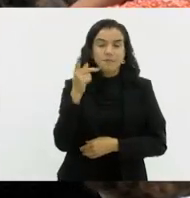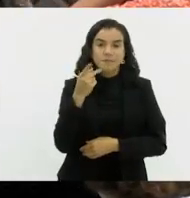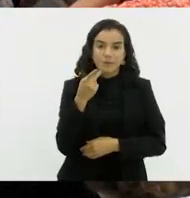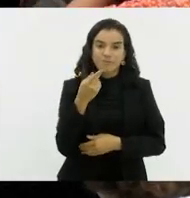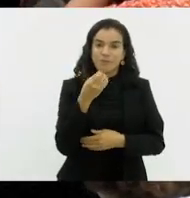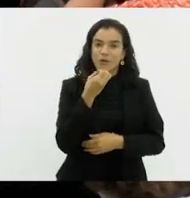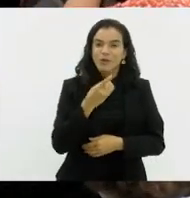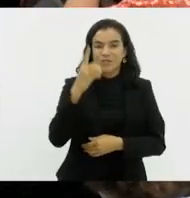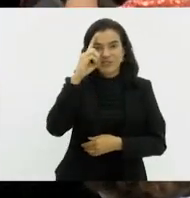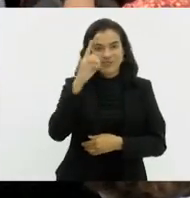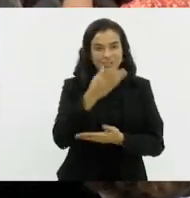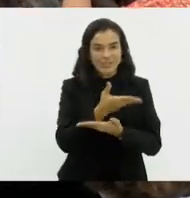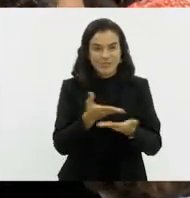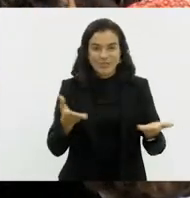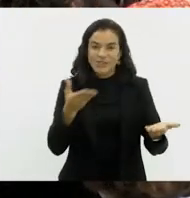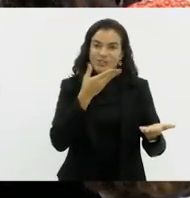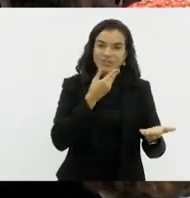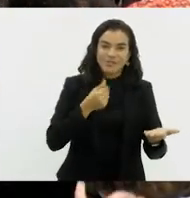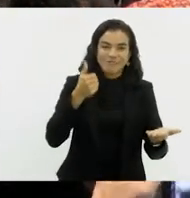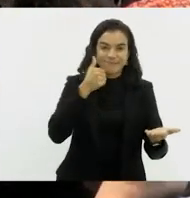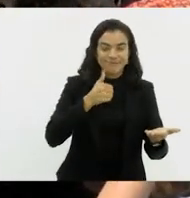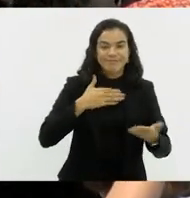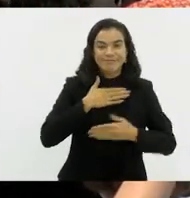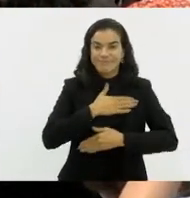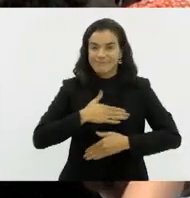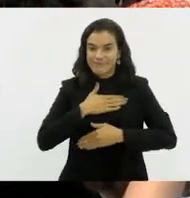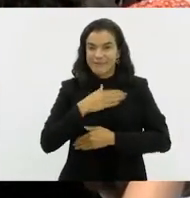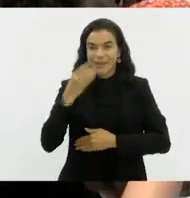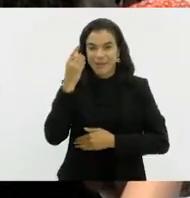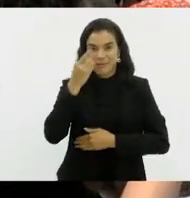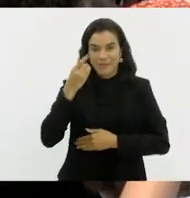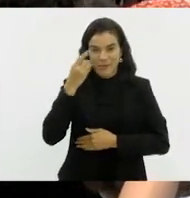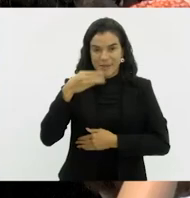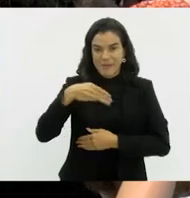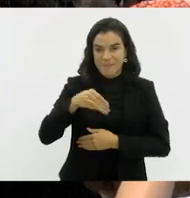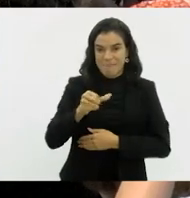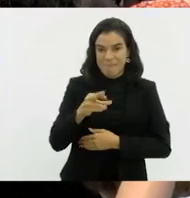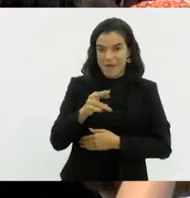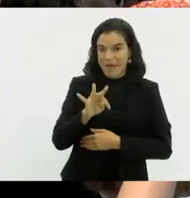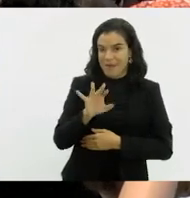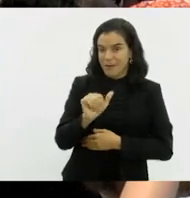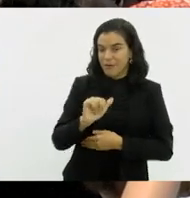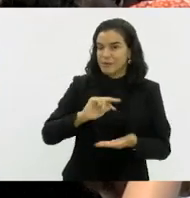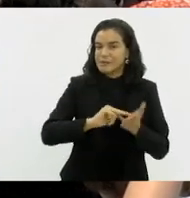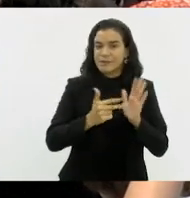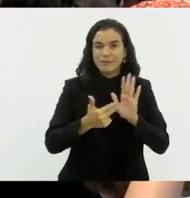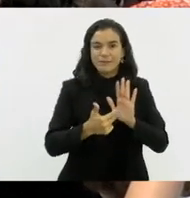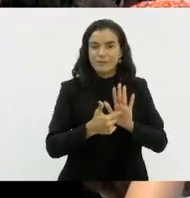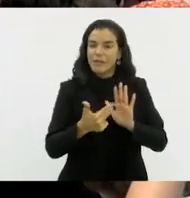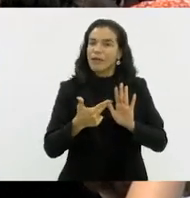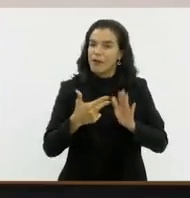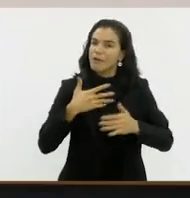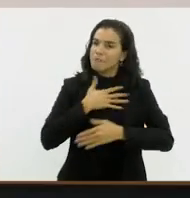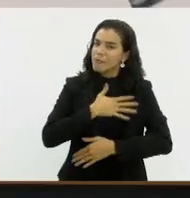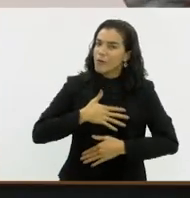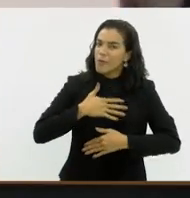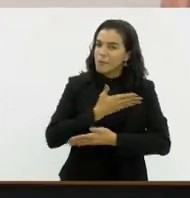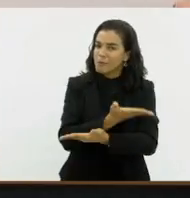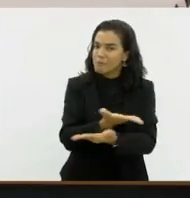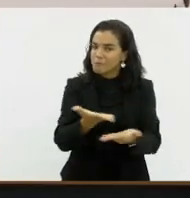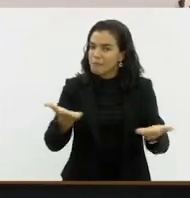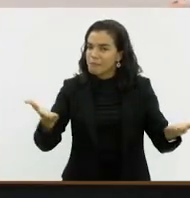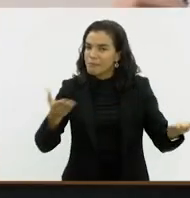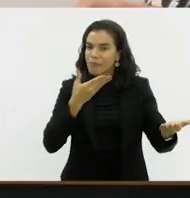todos. Queria cumprimentar a deputada Marta Rocha. Cumprimentando a deputada Marta Rocha, eu cumprimento a